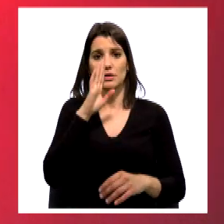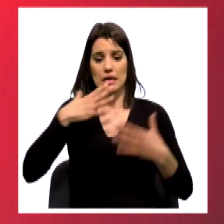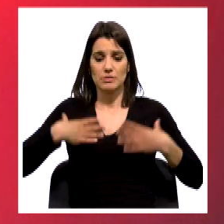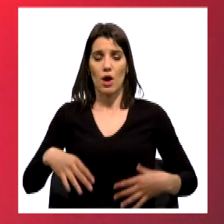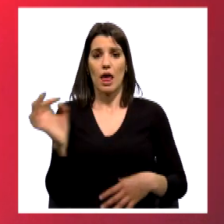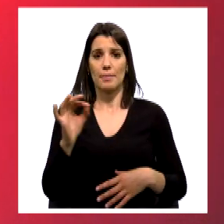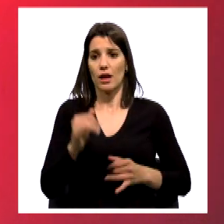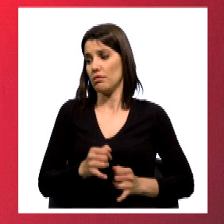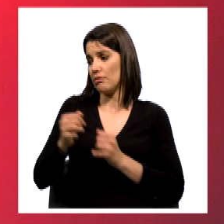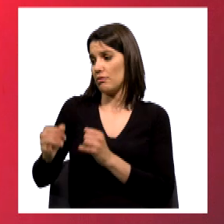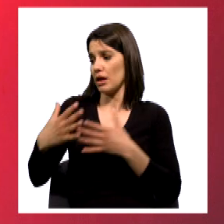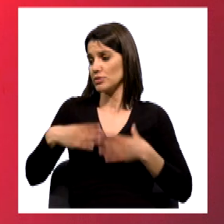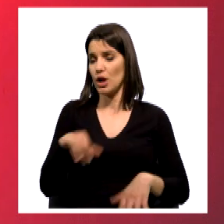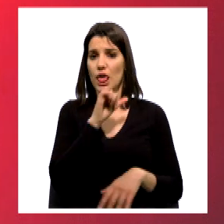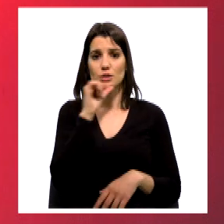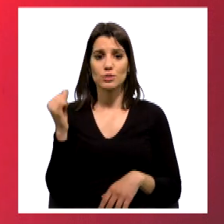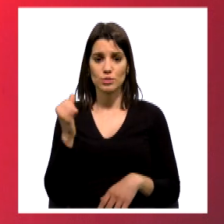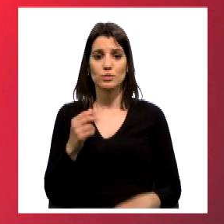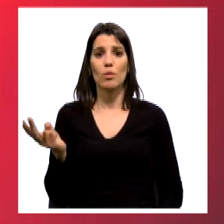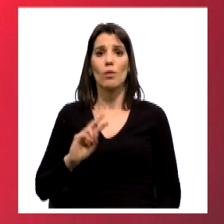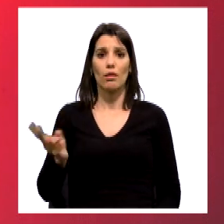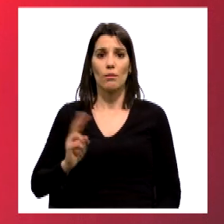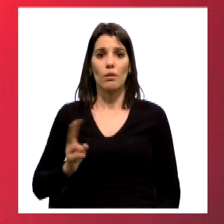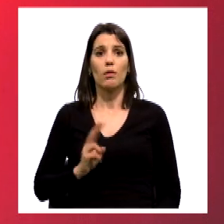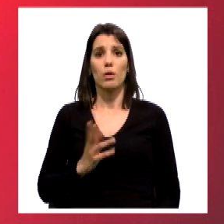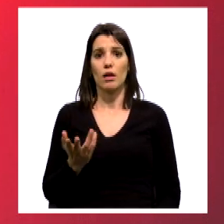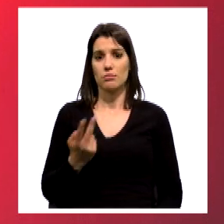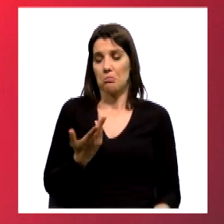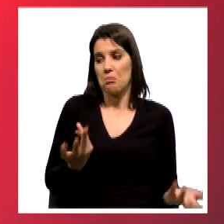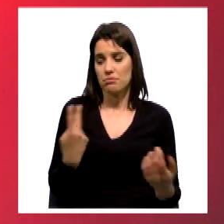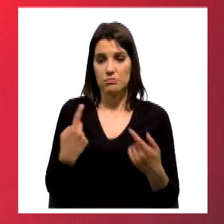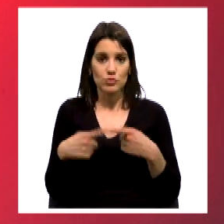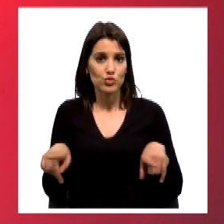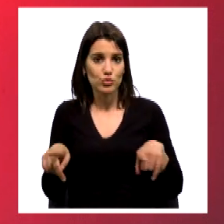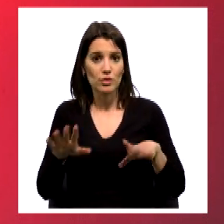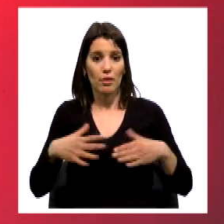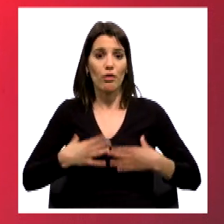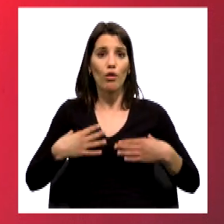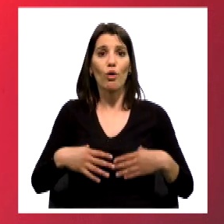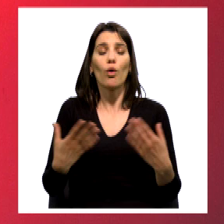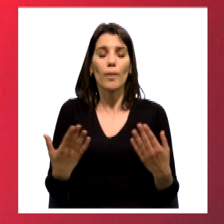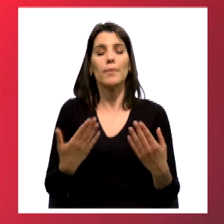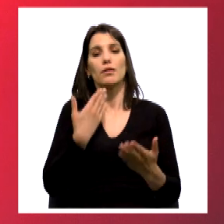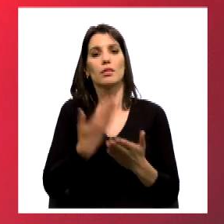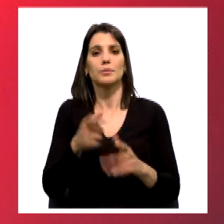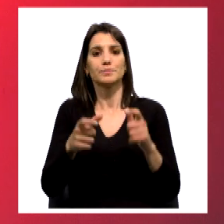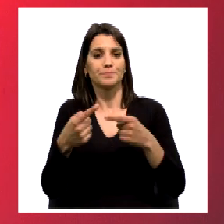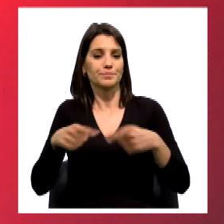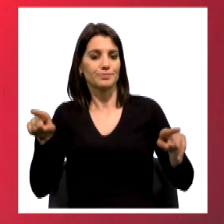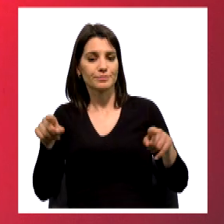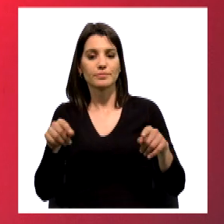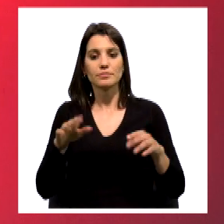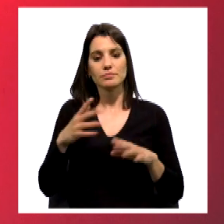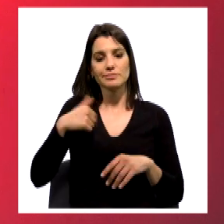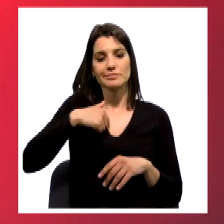tu tiveres com uma camisola amarela e uma pessoa ao teu lado tiver com uma camisola azul, é uma coisa que vos distingue. Portanto, sendo que a peça de roupa é uma coisa que distingue